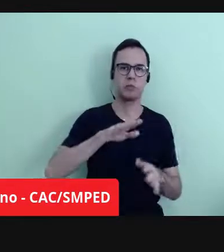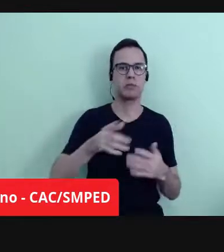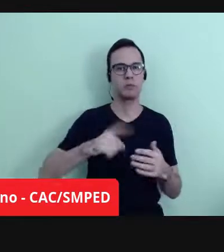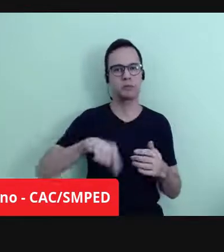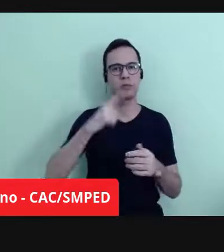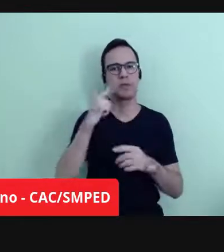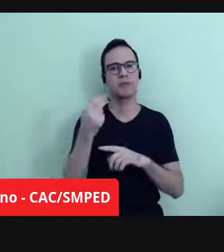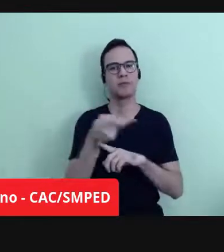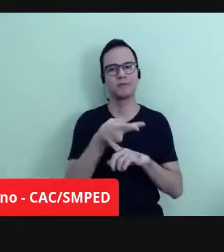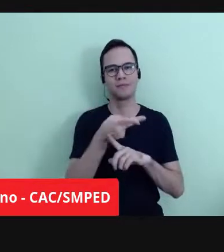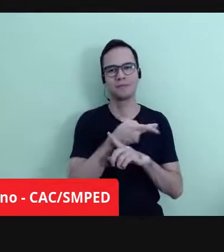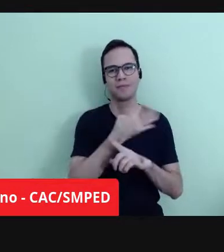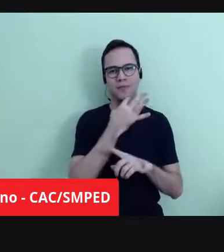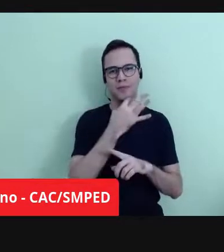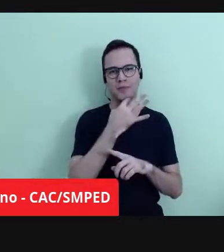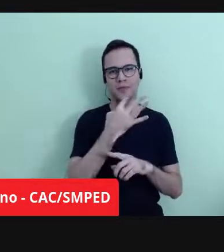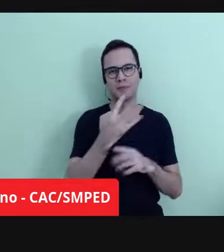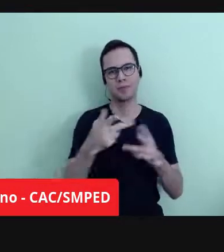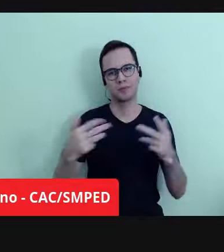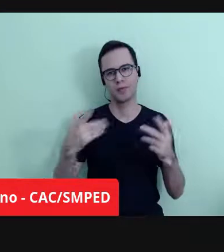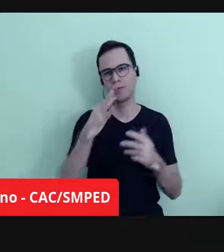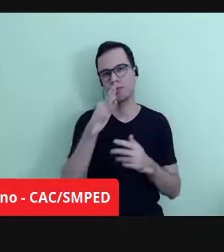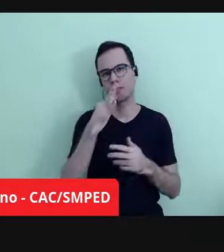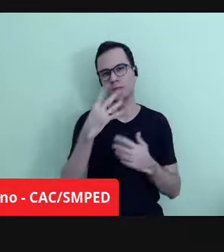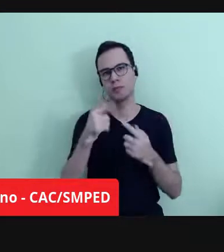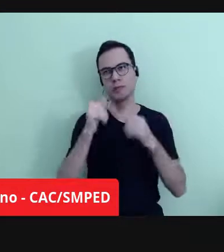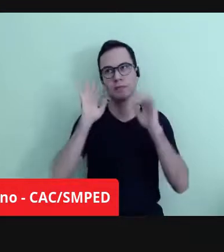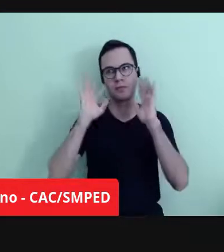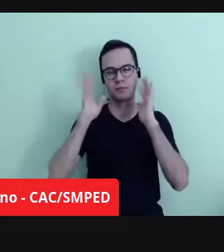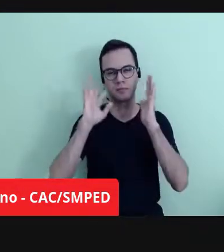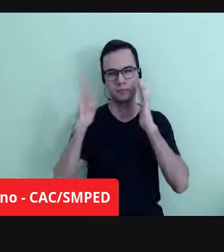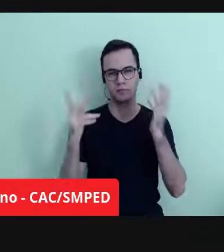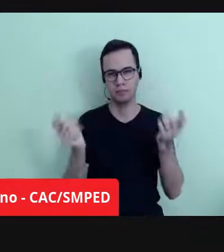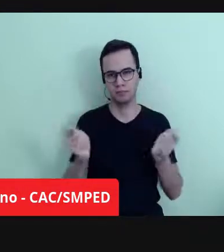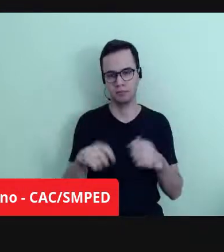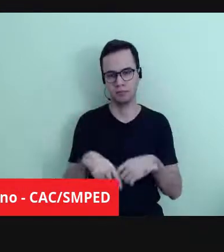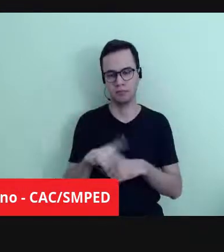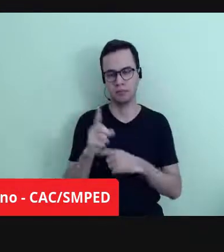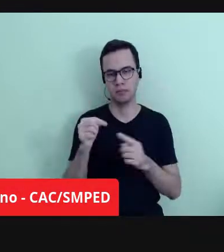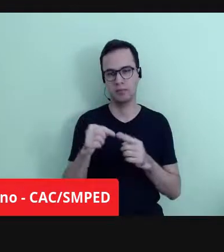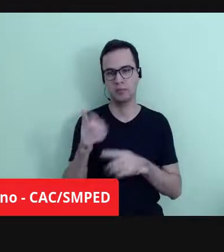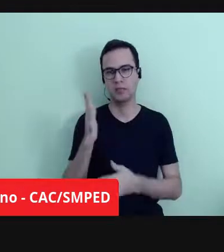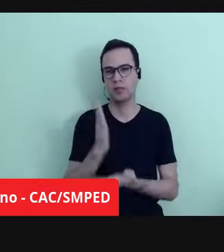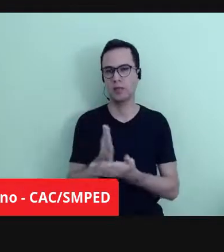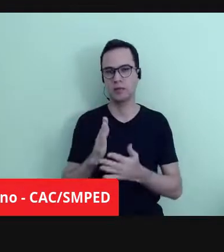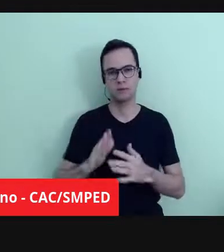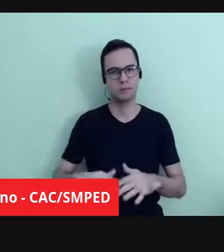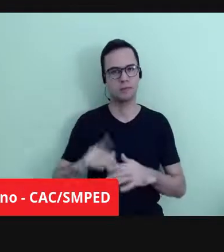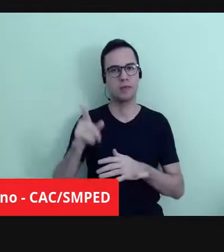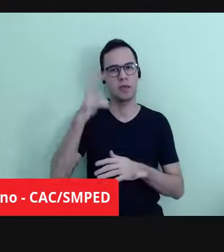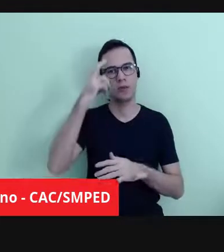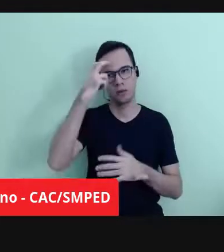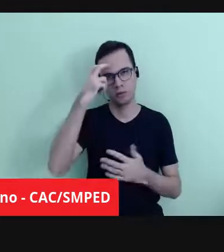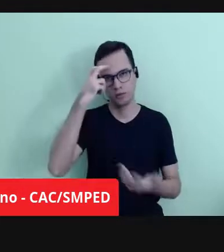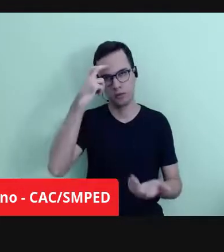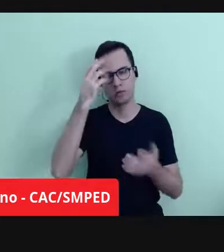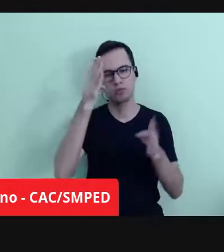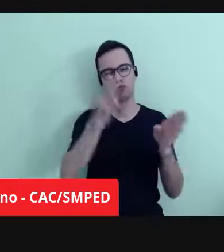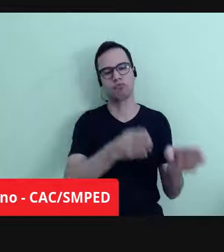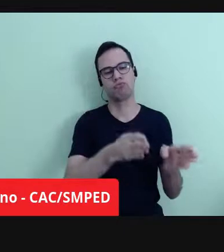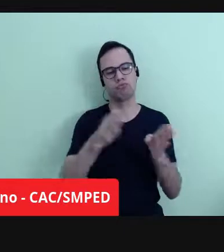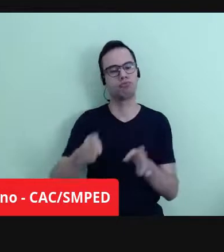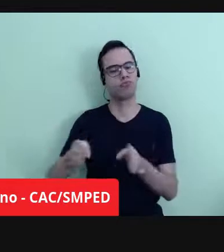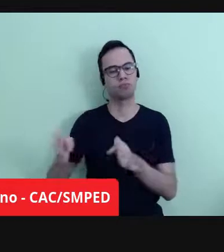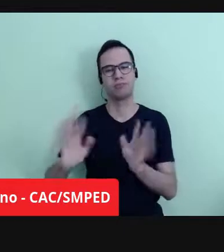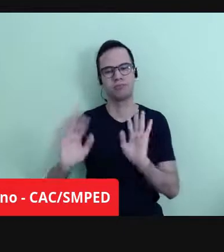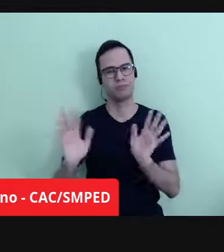buscar esses conhecimentos, né, buscar conhecimentos e reflexões para quebrar com essa hegemonia cultural, com essa padronização e